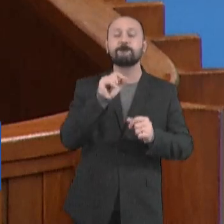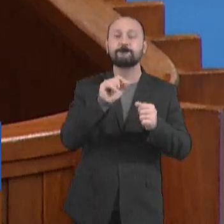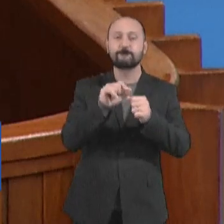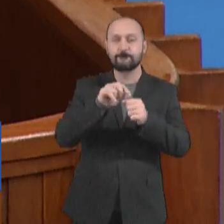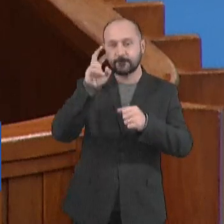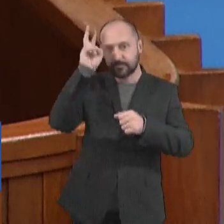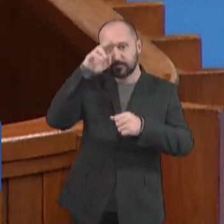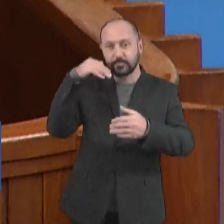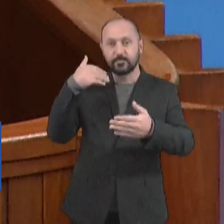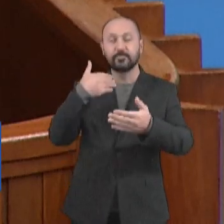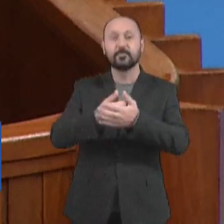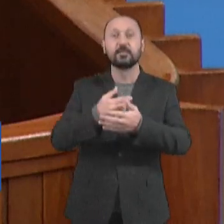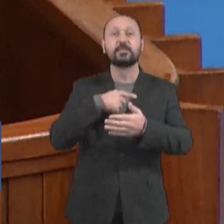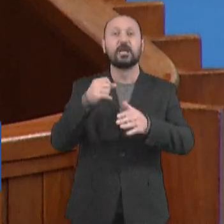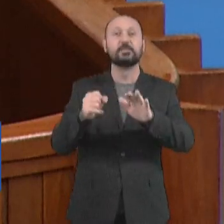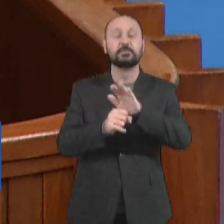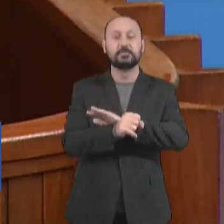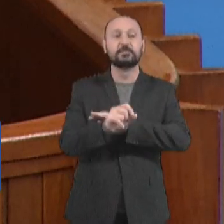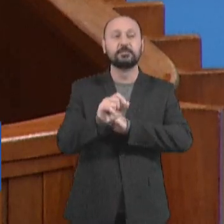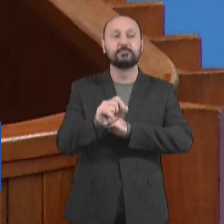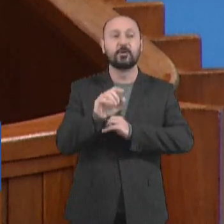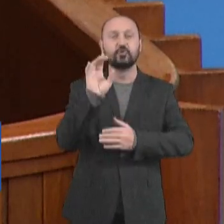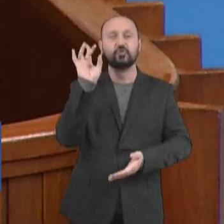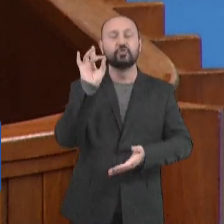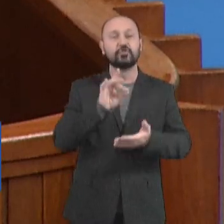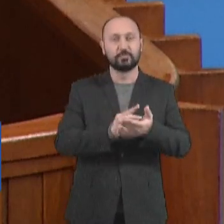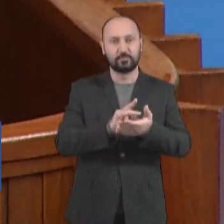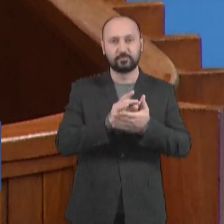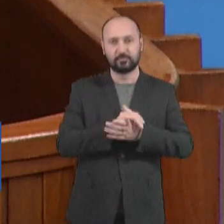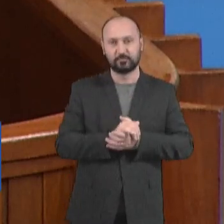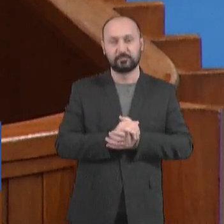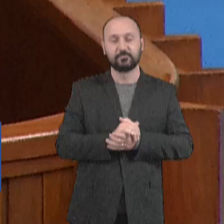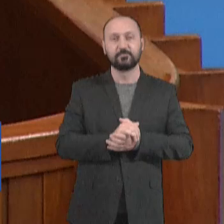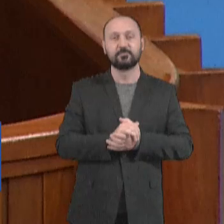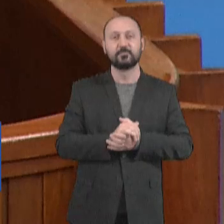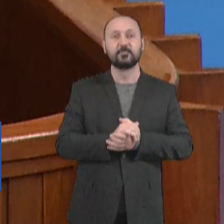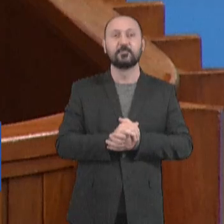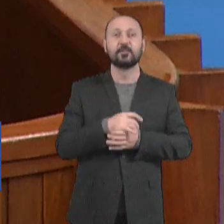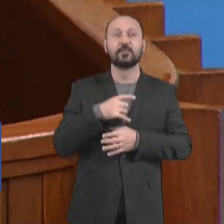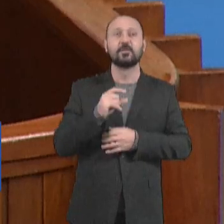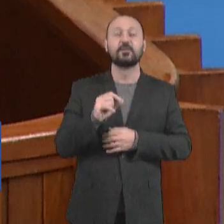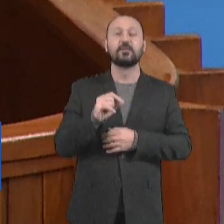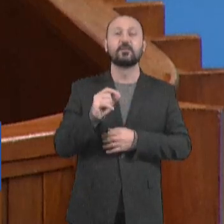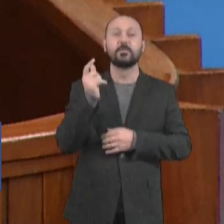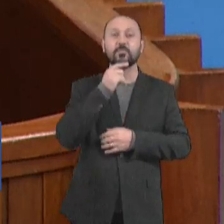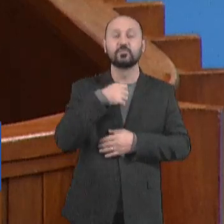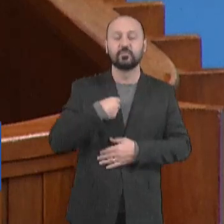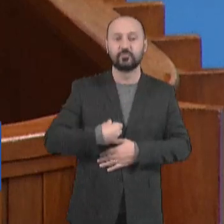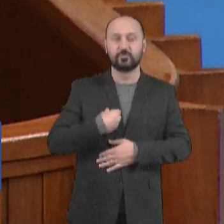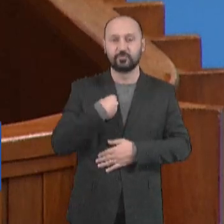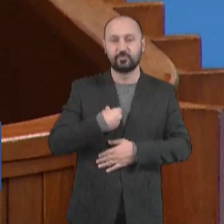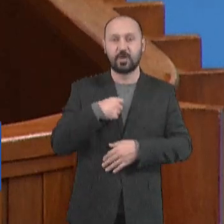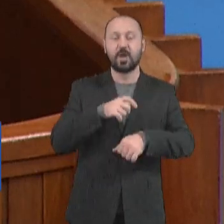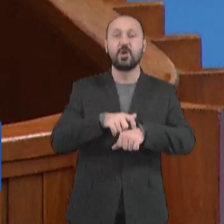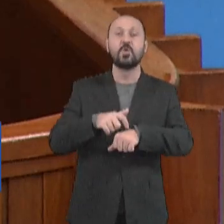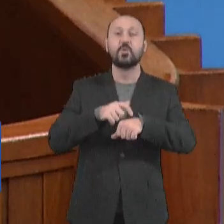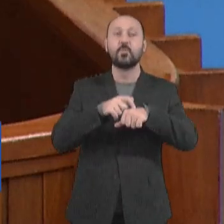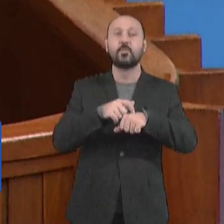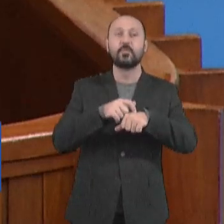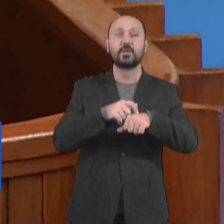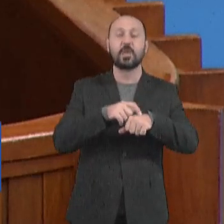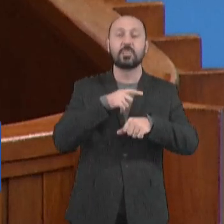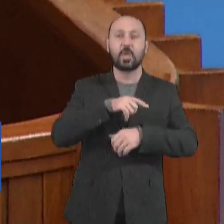dessa história? Como nós podemos trazer as pessoas para realmente conseguirem viver num momento e